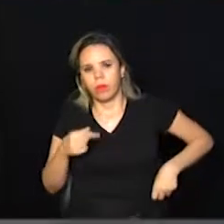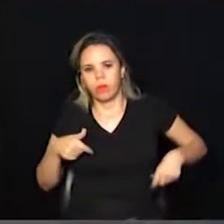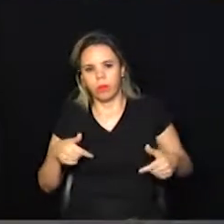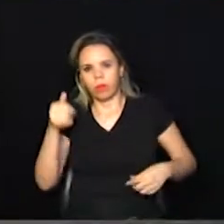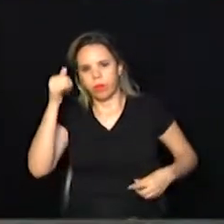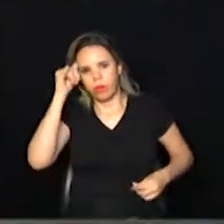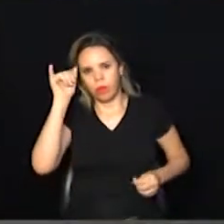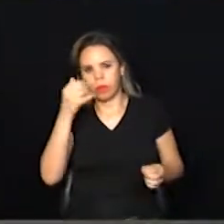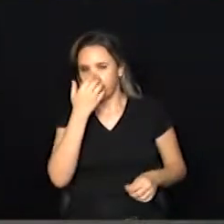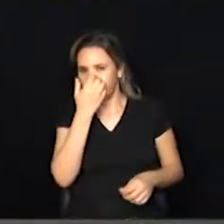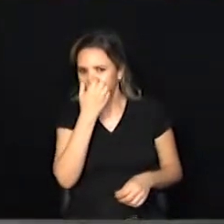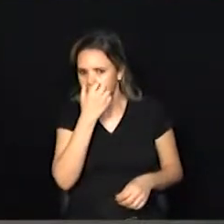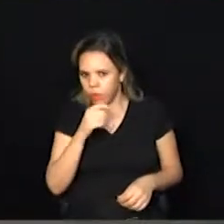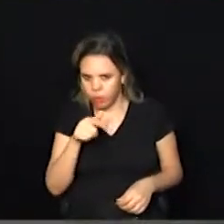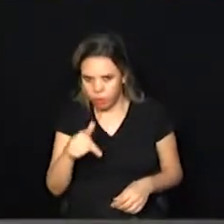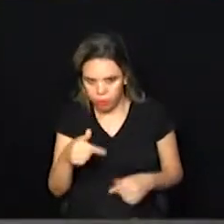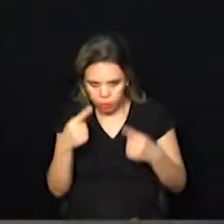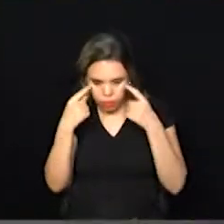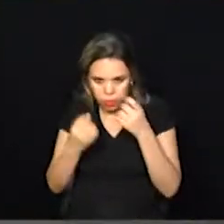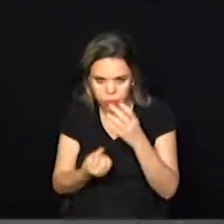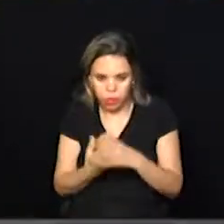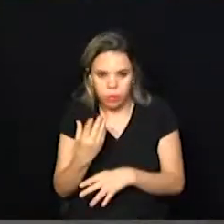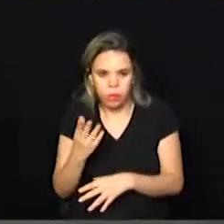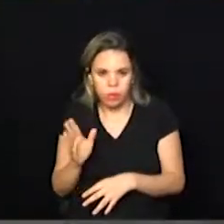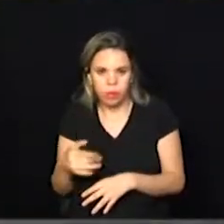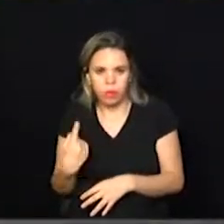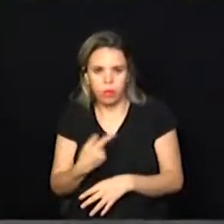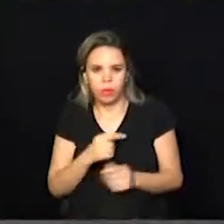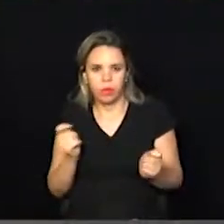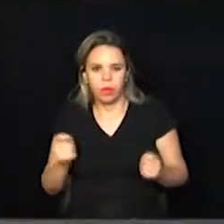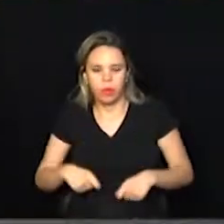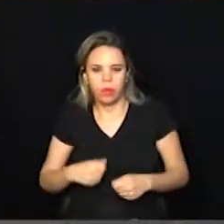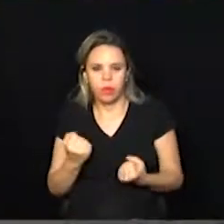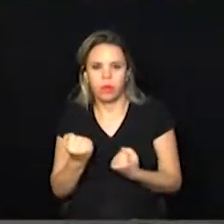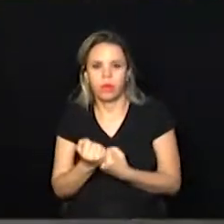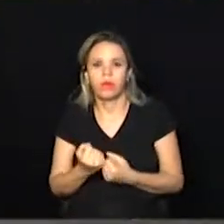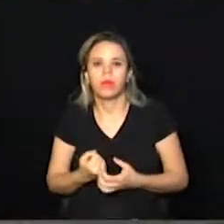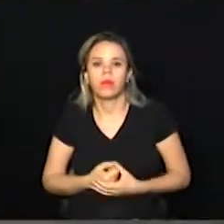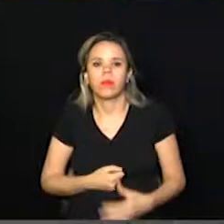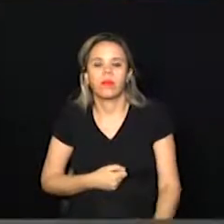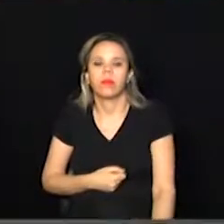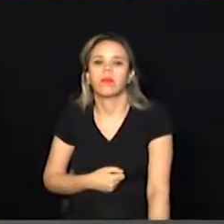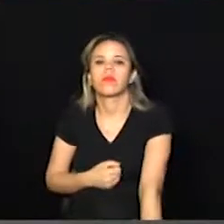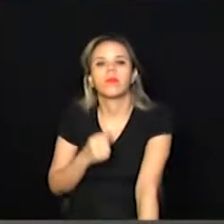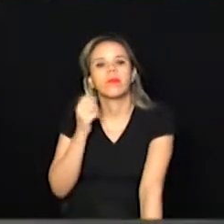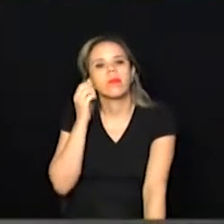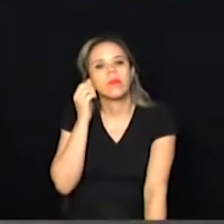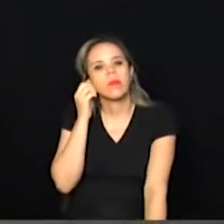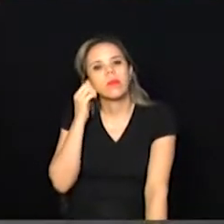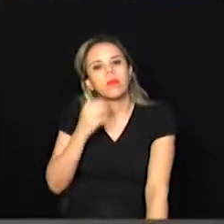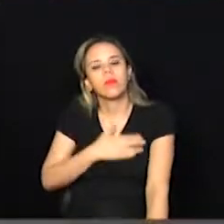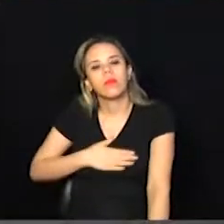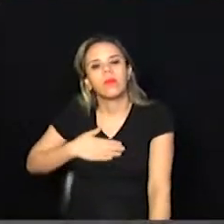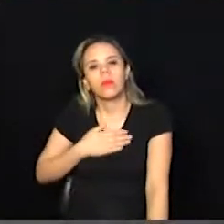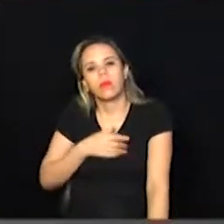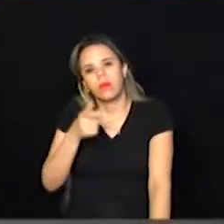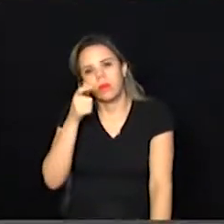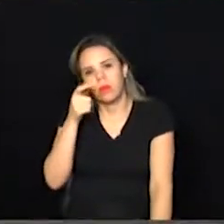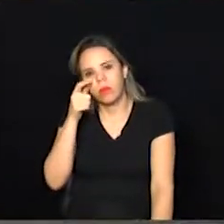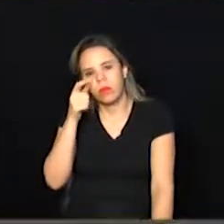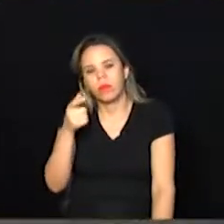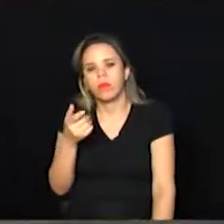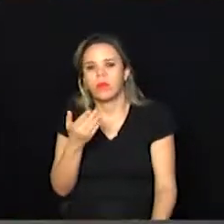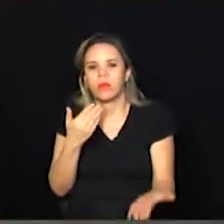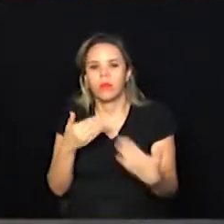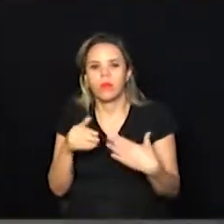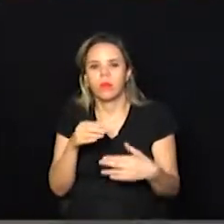prevenção, e depois que a violência já está instalada, que nós possamos dar esse aporte. Aí, eu gostaria de ver como a gente pode fazer a dinâmica,